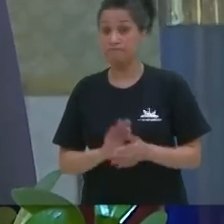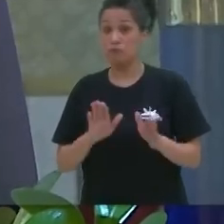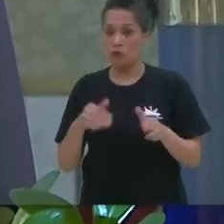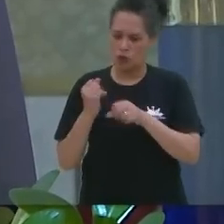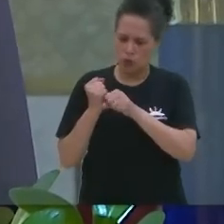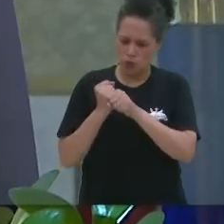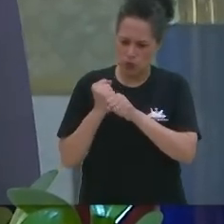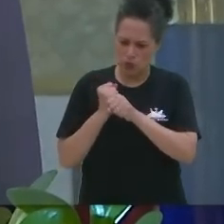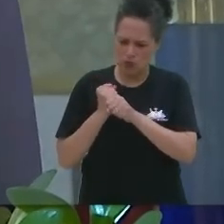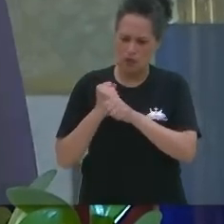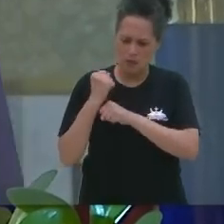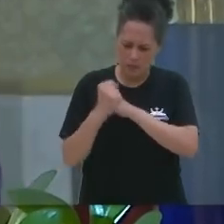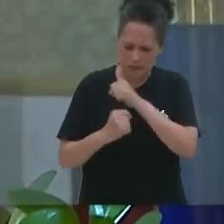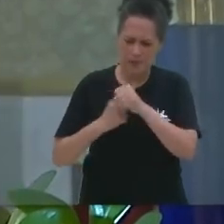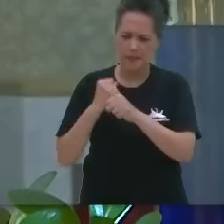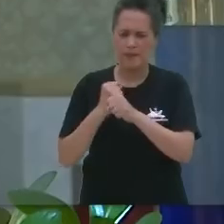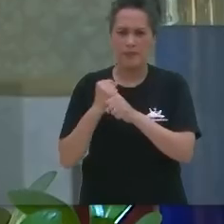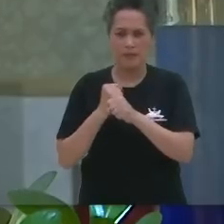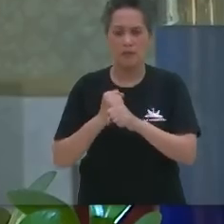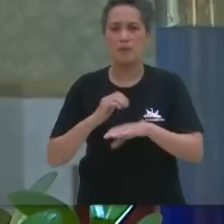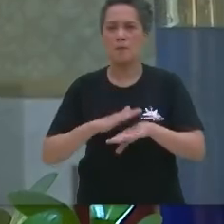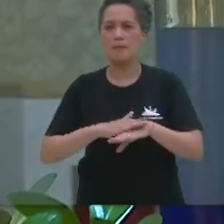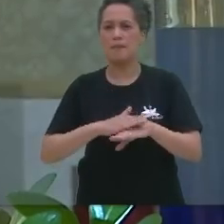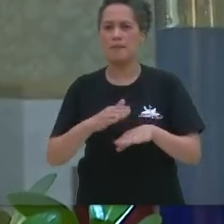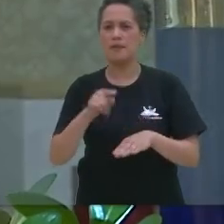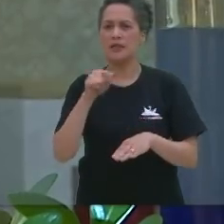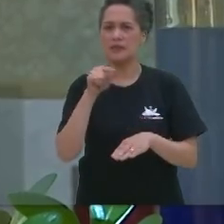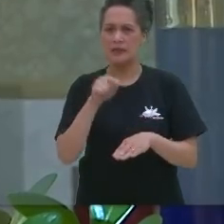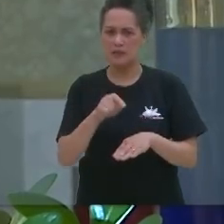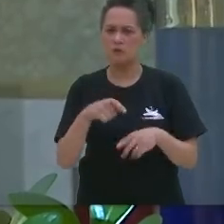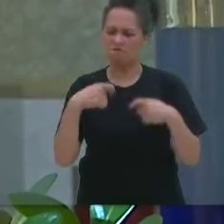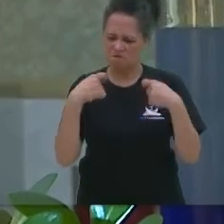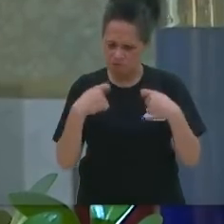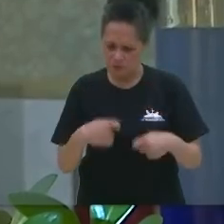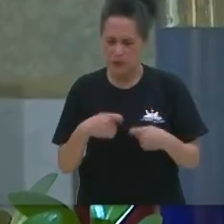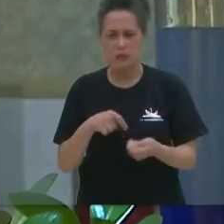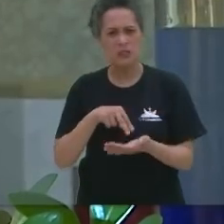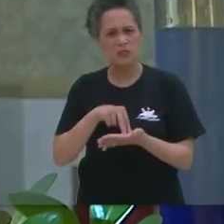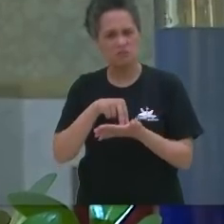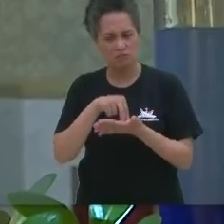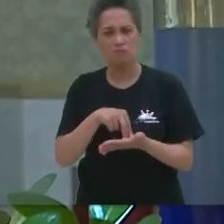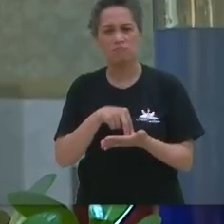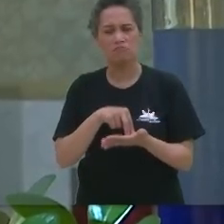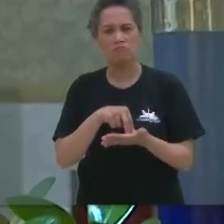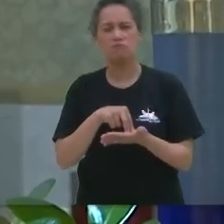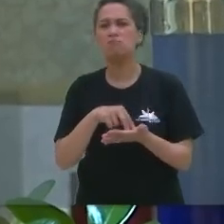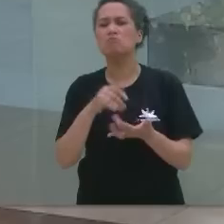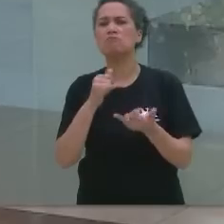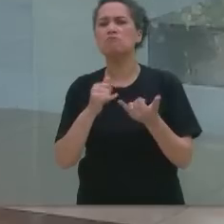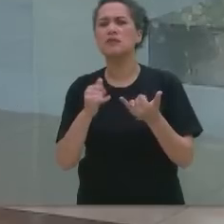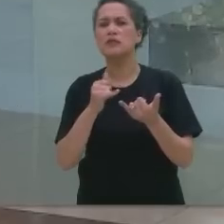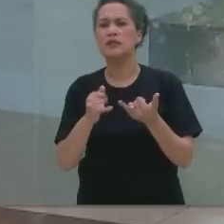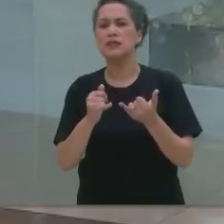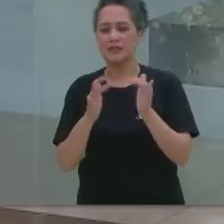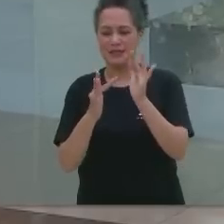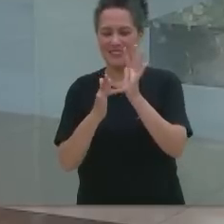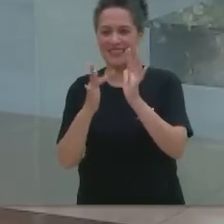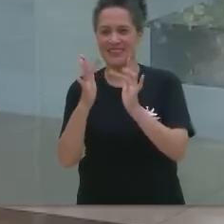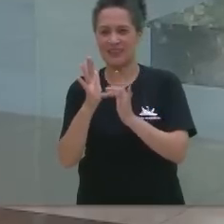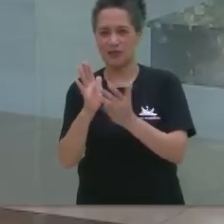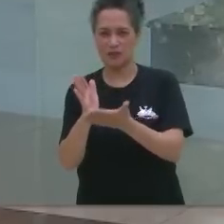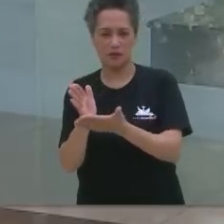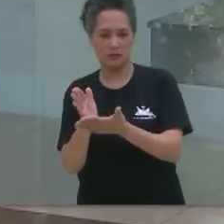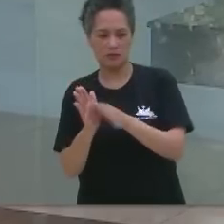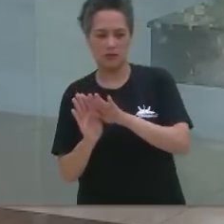quando os anos passam, mais isto se tende a fazer: tirar Jesus Cristo do centro da